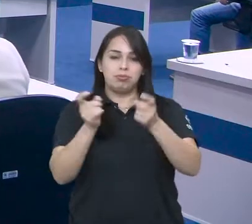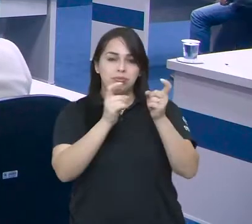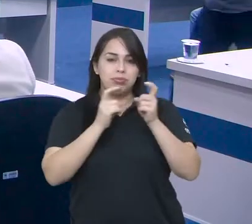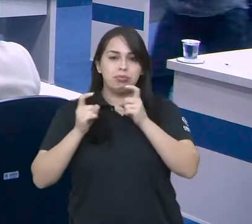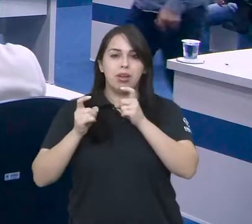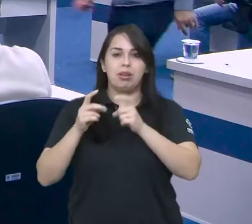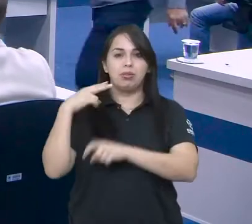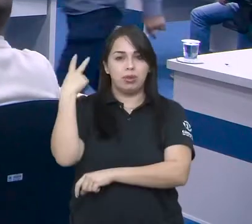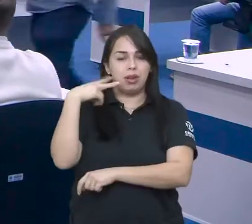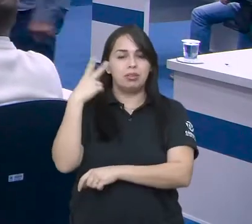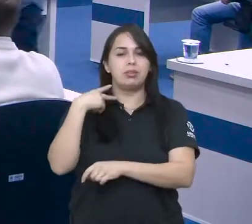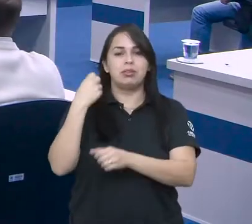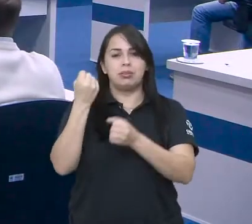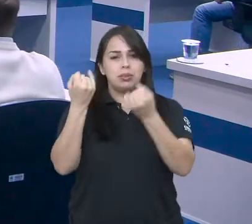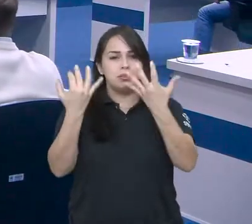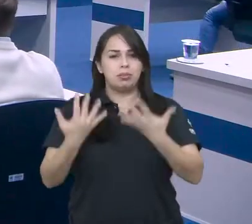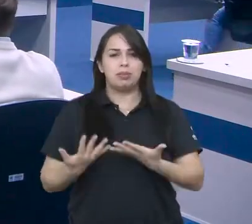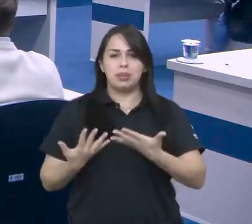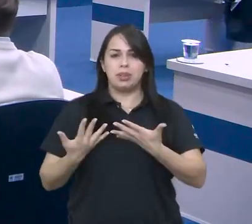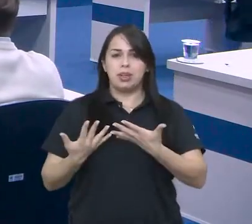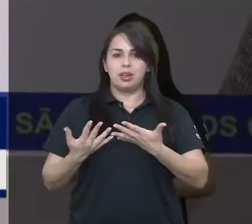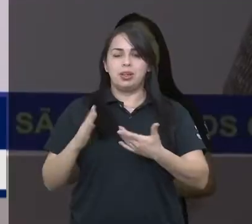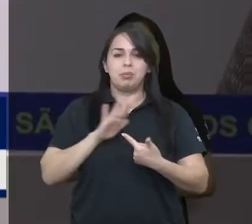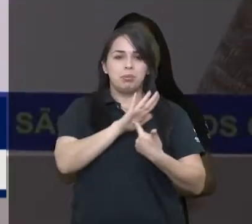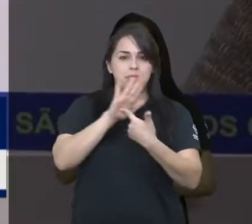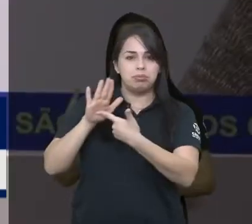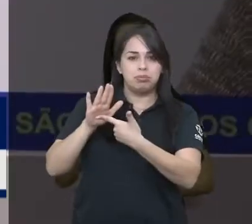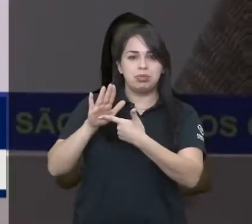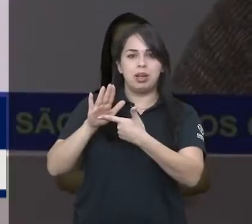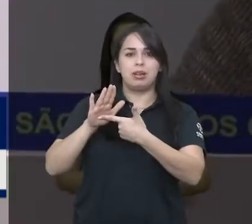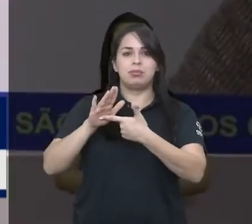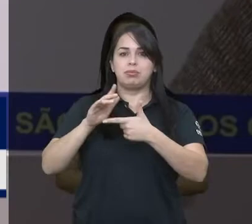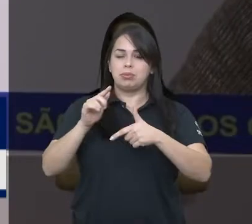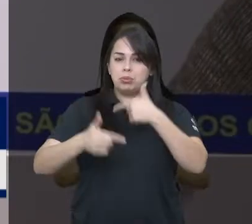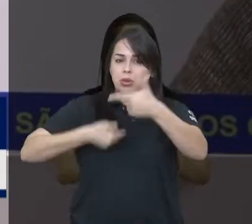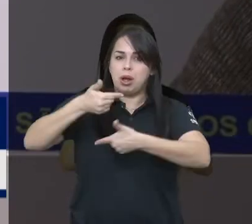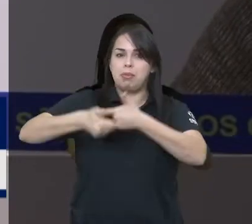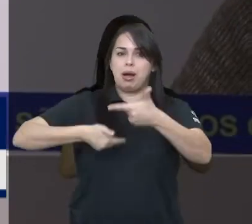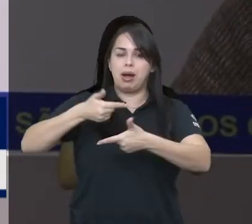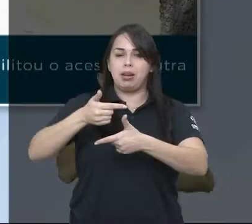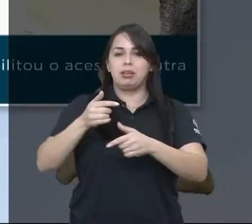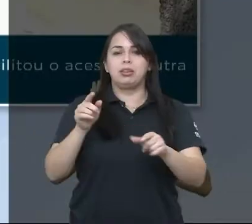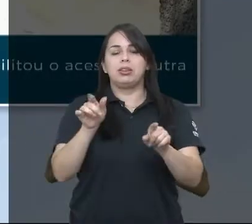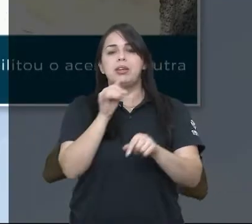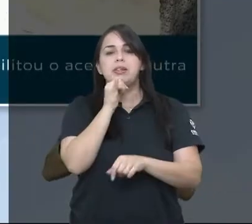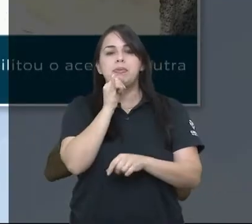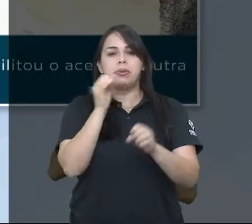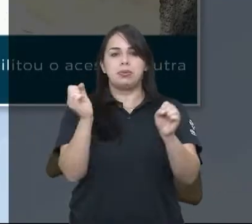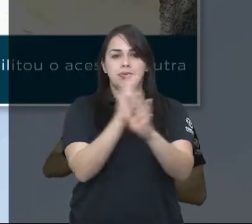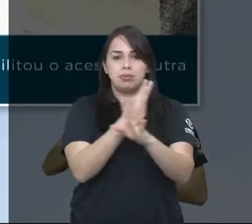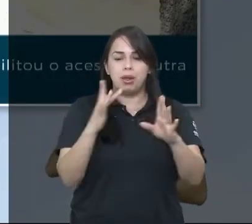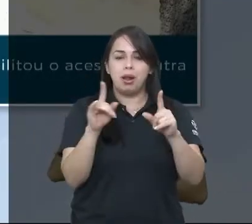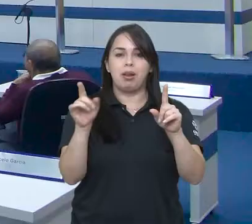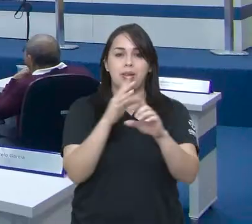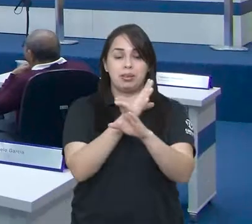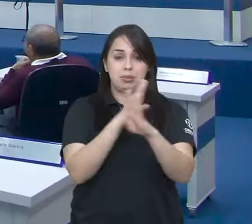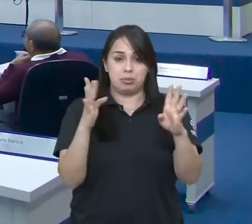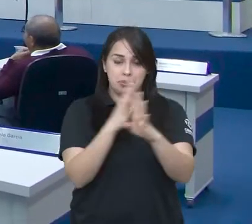durante a sessão, os vereadores relataram na tribuna atividades desempenhadas em assuntos como mobilidade urbana e falta